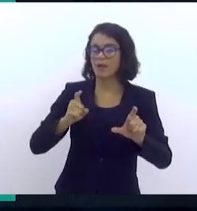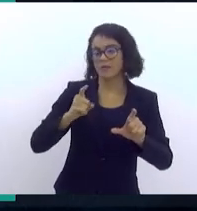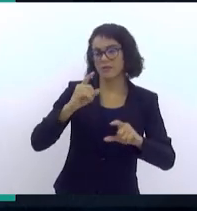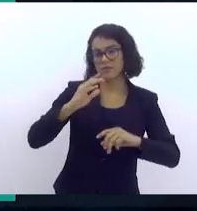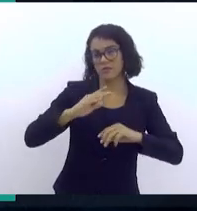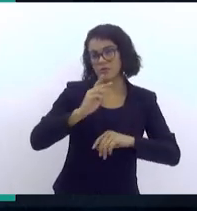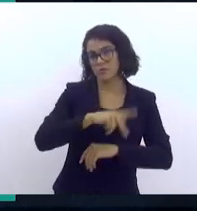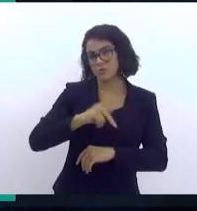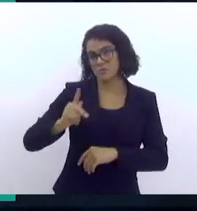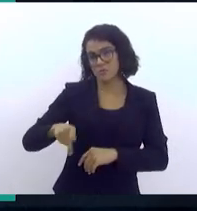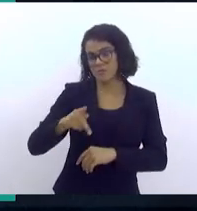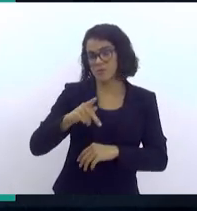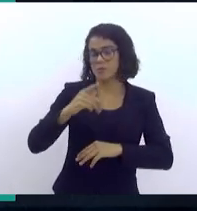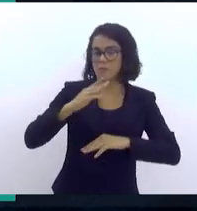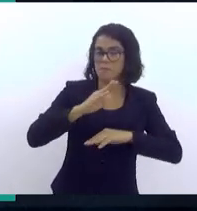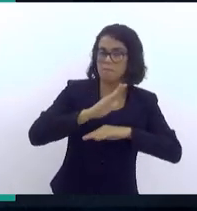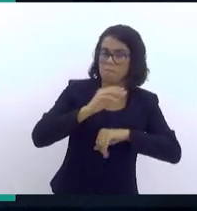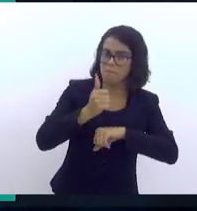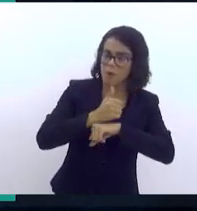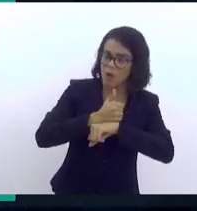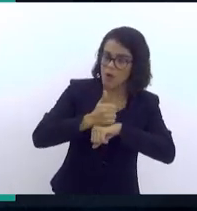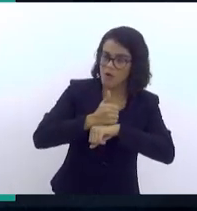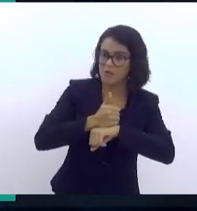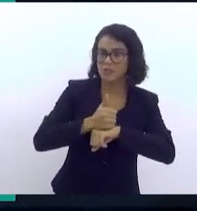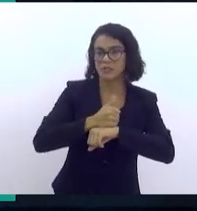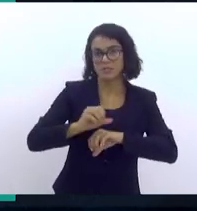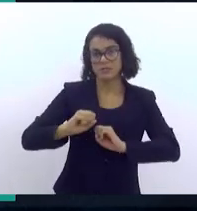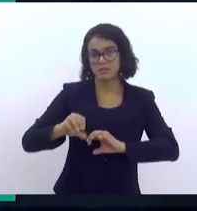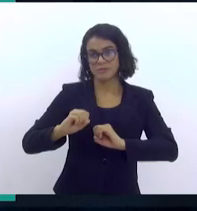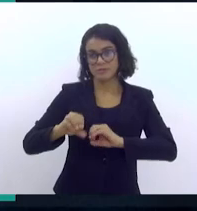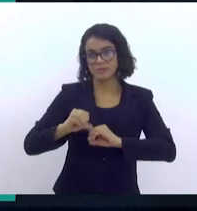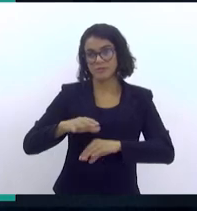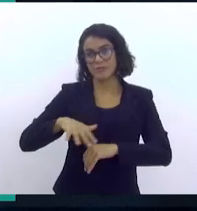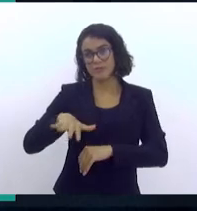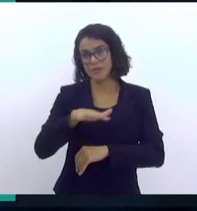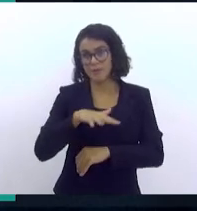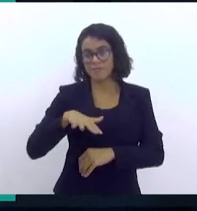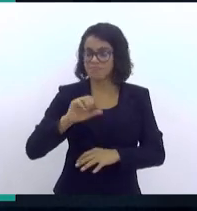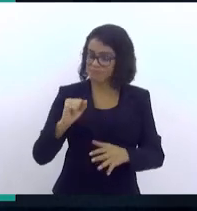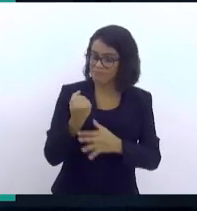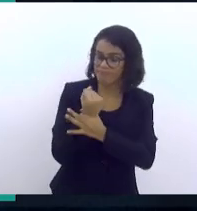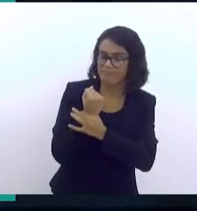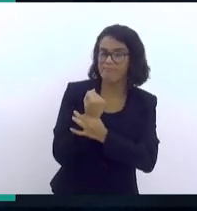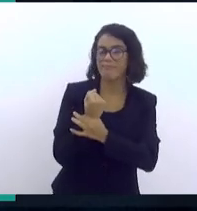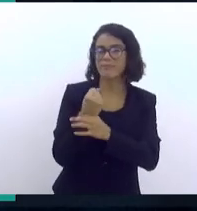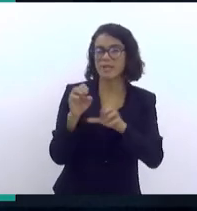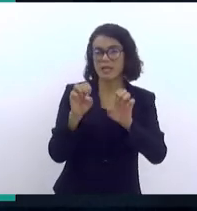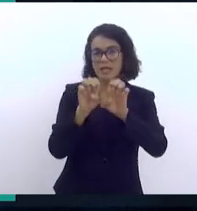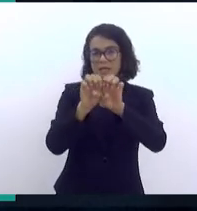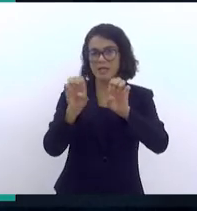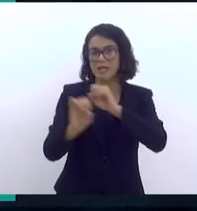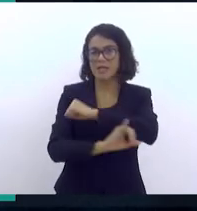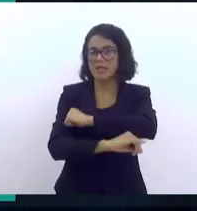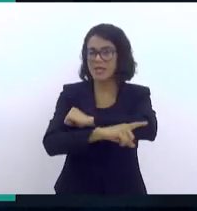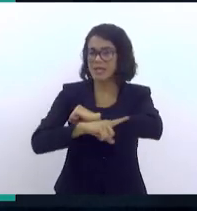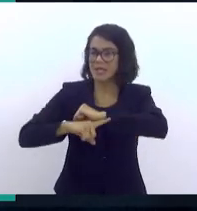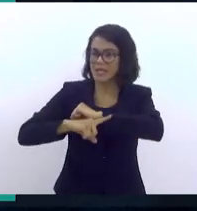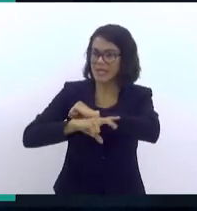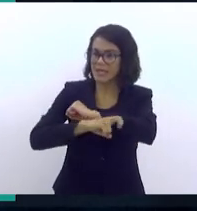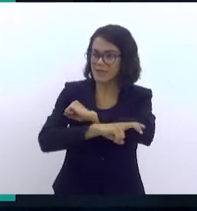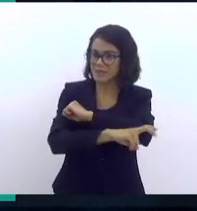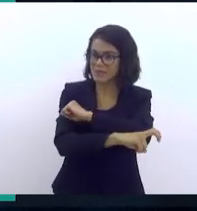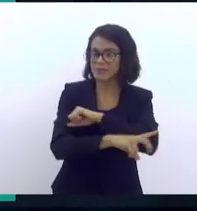educação assim como o ambiente escolar mesmo no sentido da garantia infraestrutura e de